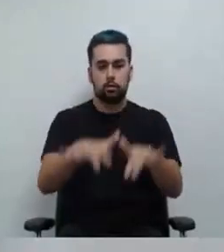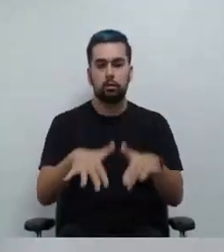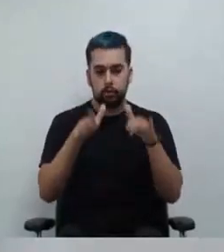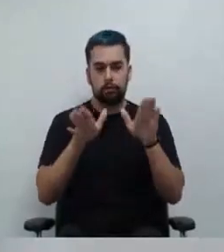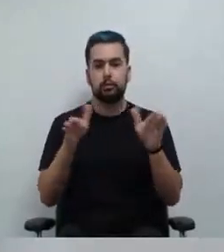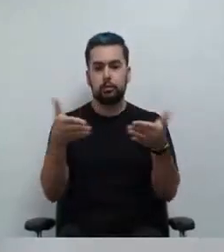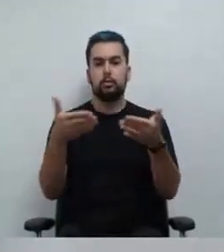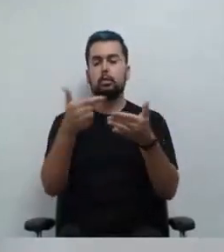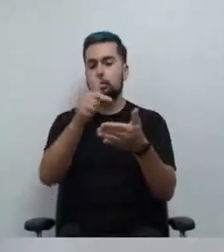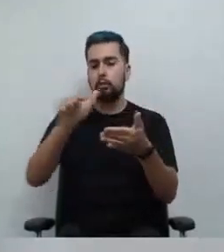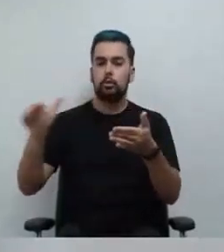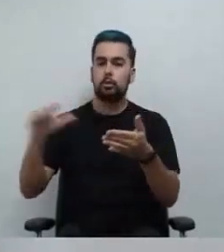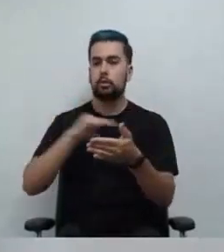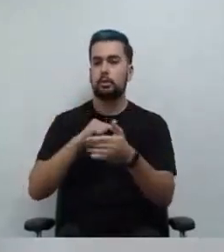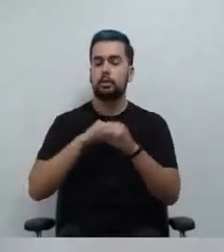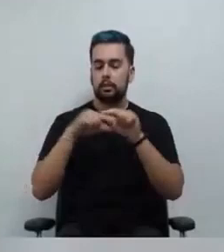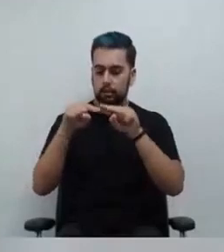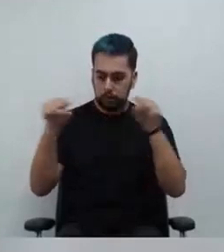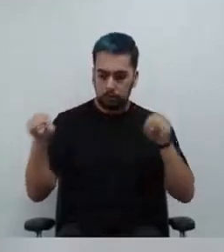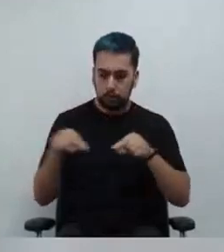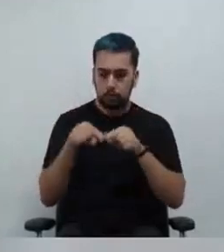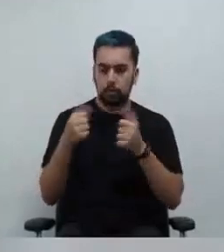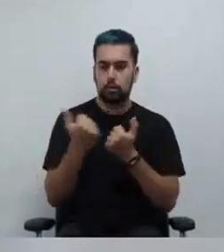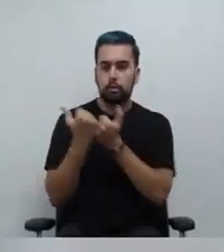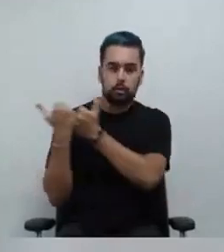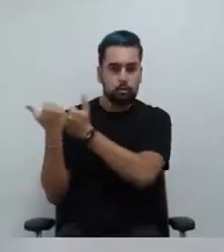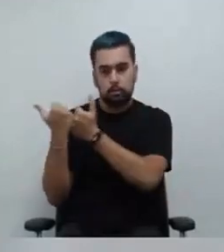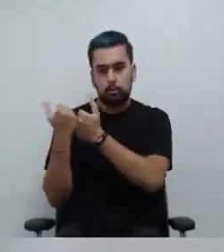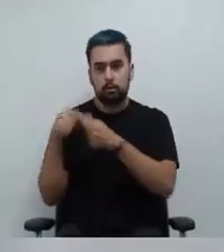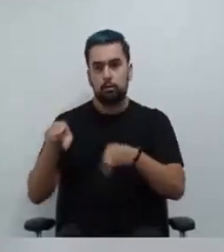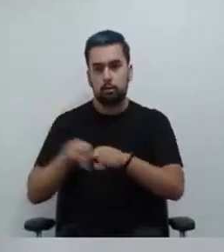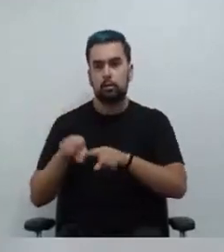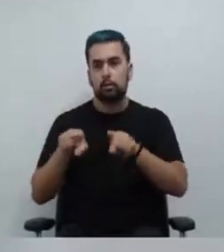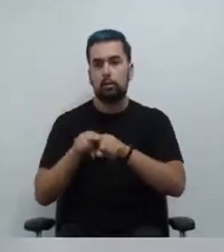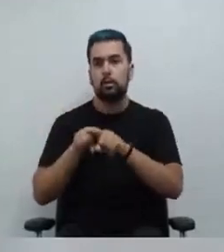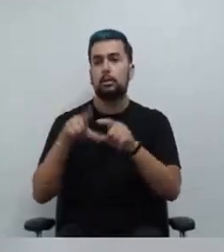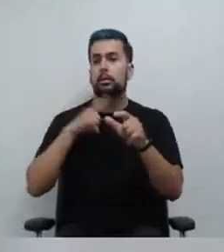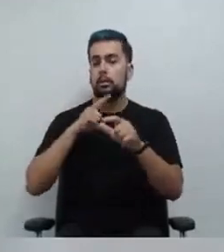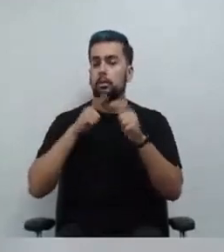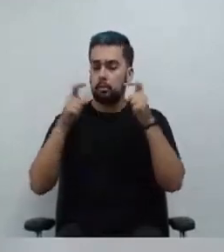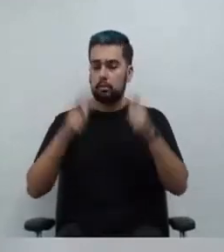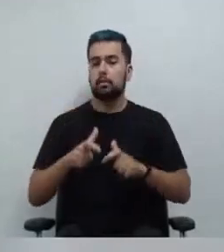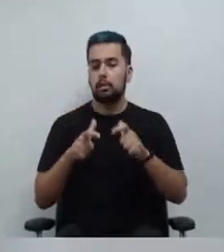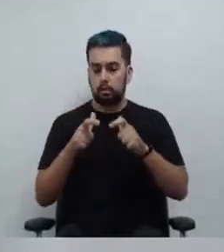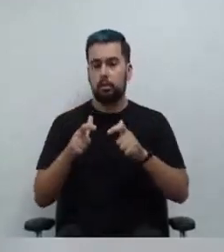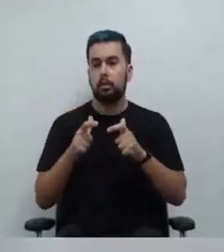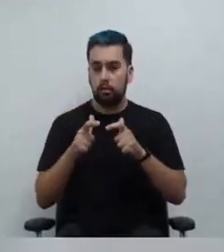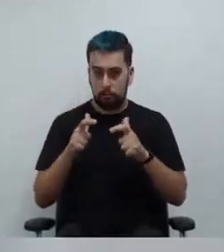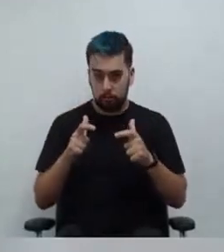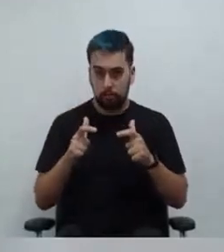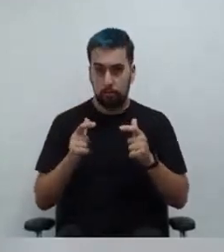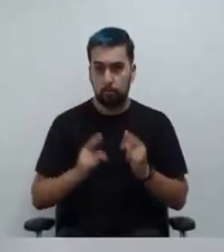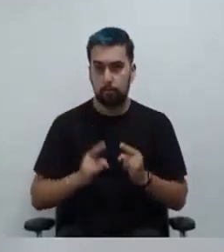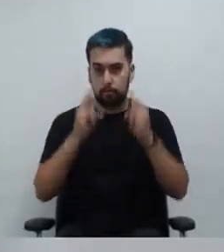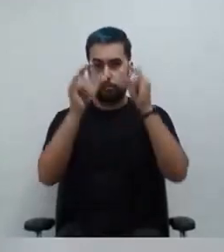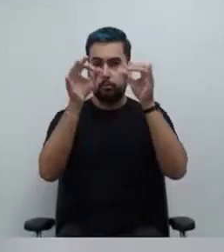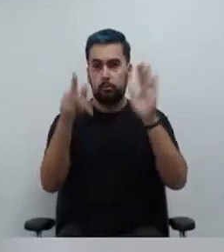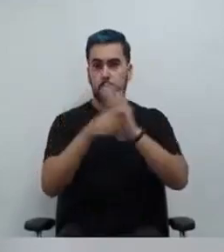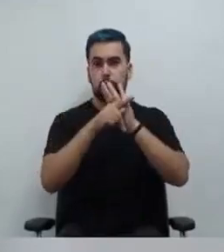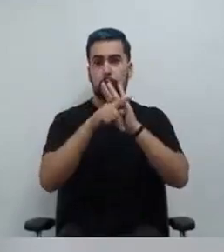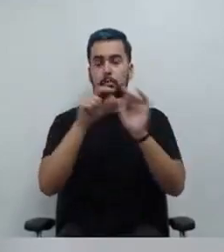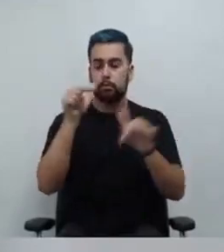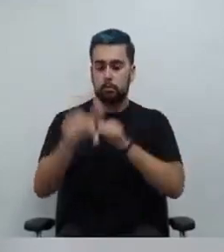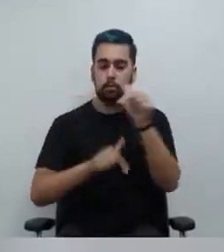exclusivamente, outras têm salas de apoio, há unidades com sede própria e, portanto, esse trabalho tem que